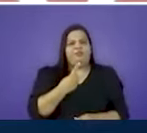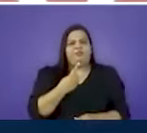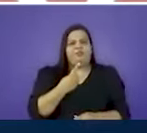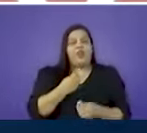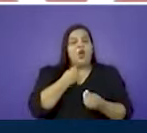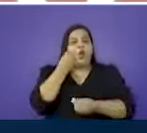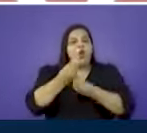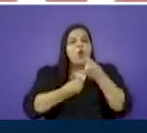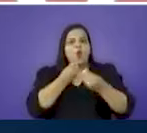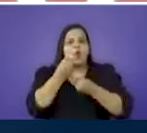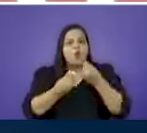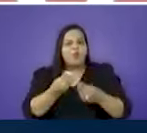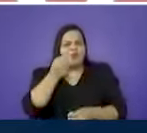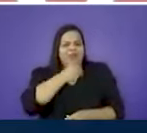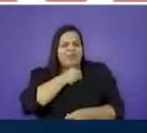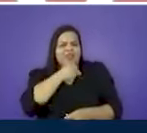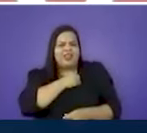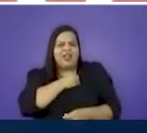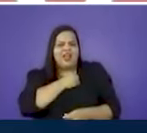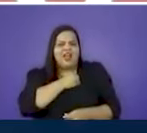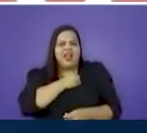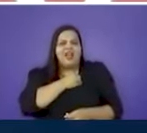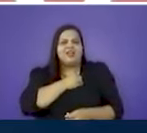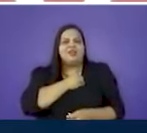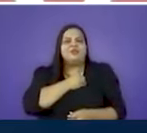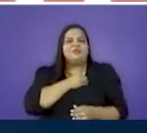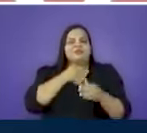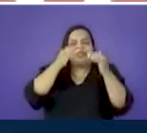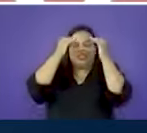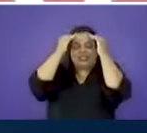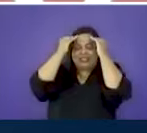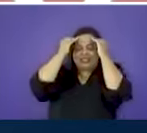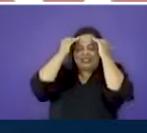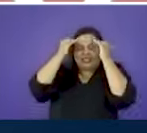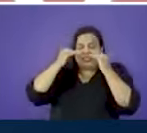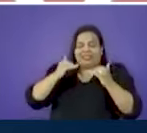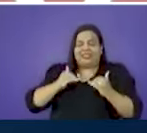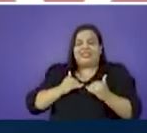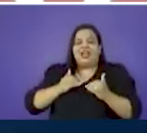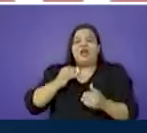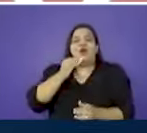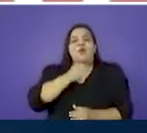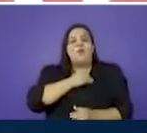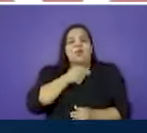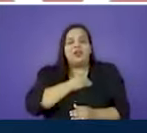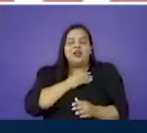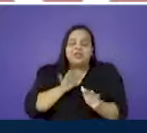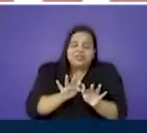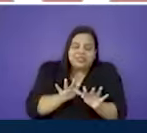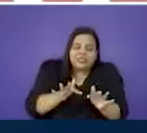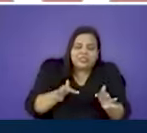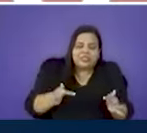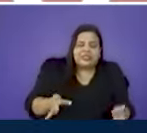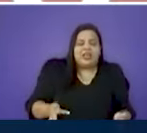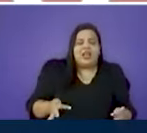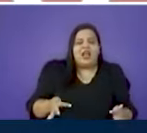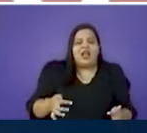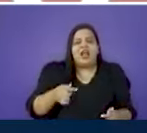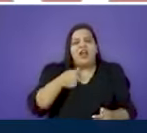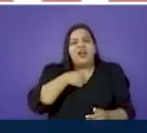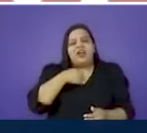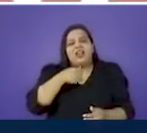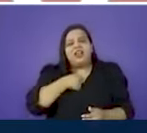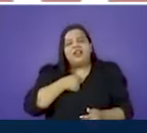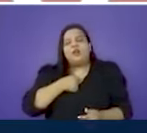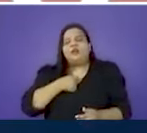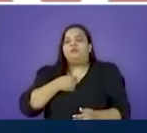gente enfrenta o pecado? A gente reconhece o pecado. A gente reconhece humildemente que a nossa natureza foi afetada